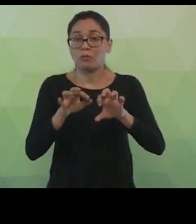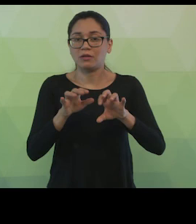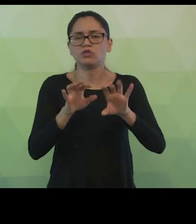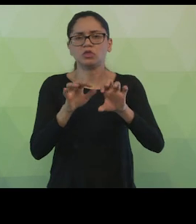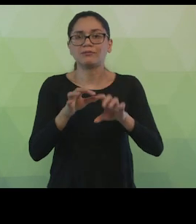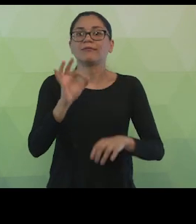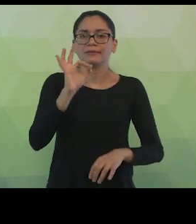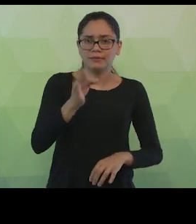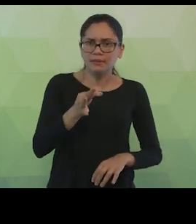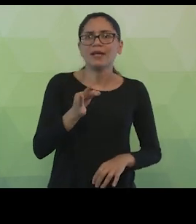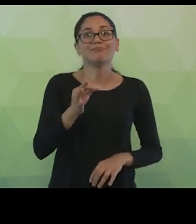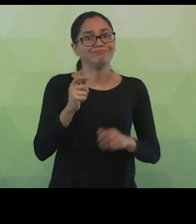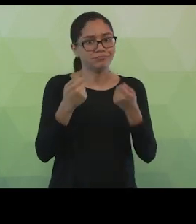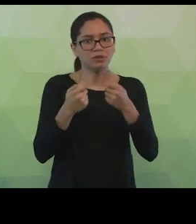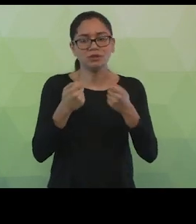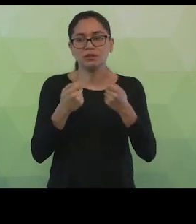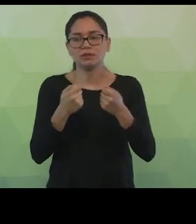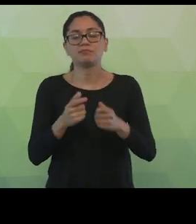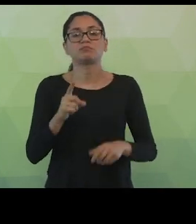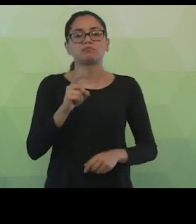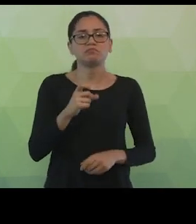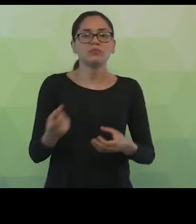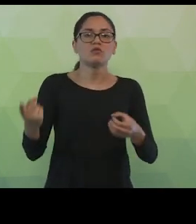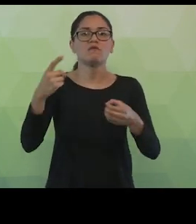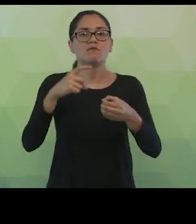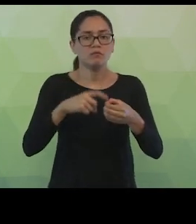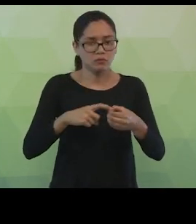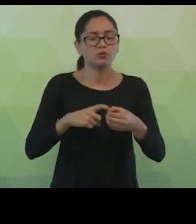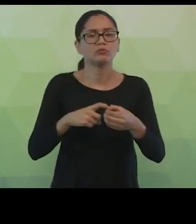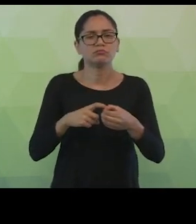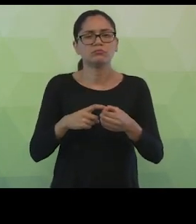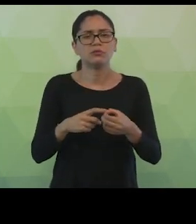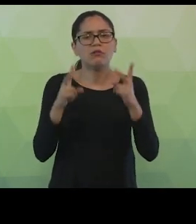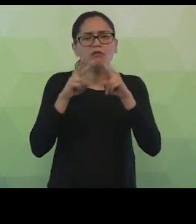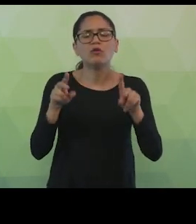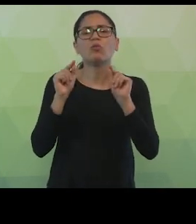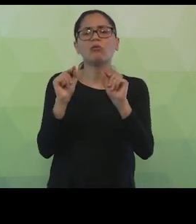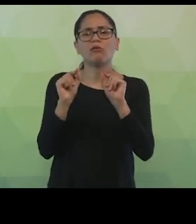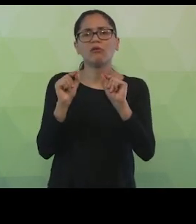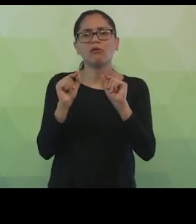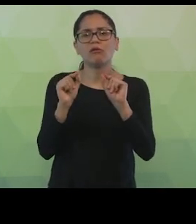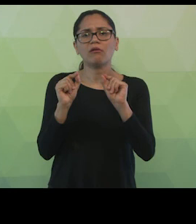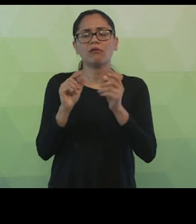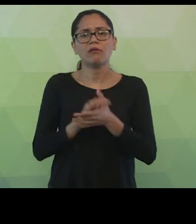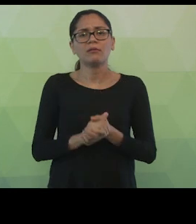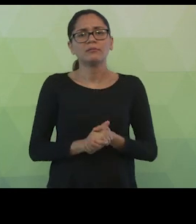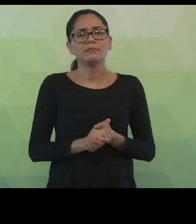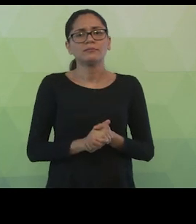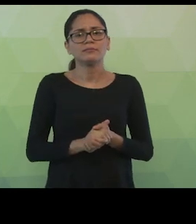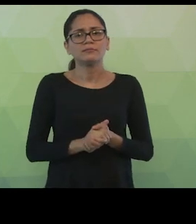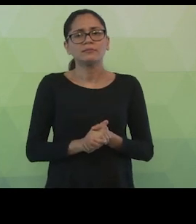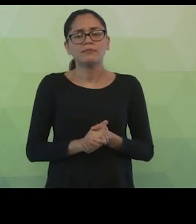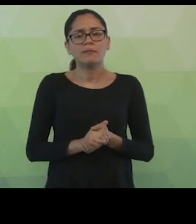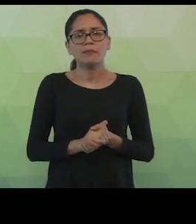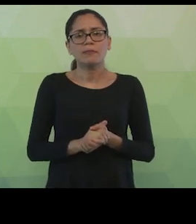Pressionamos então uma tecla, voltamos. A gente viu aqui, no caso aquela hora, se não